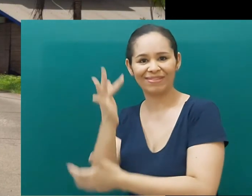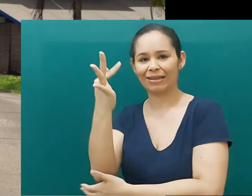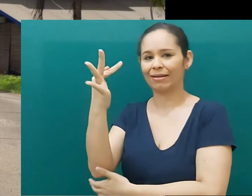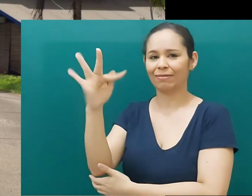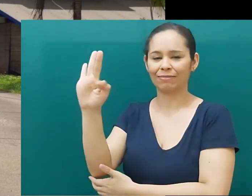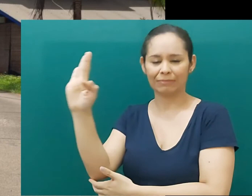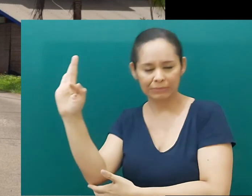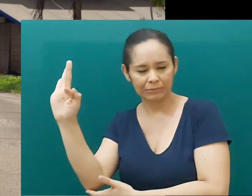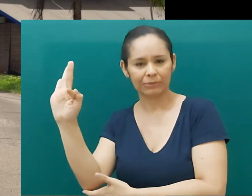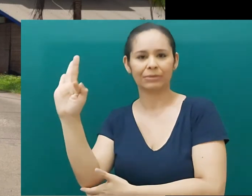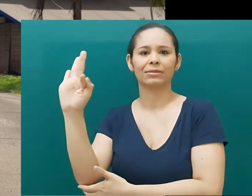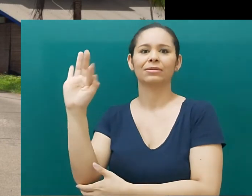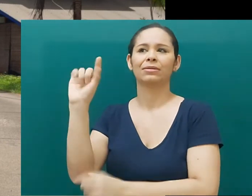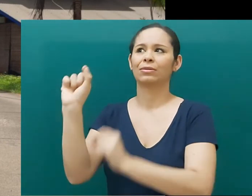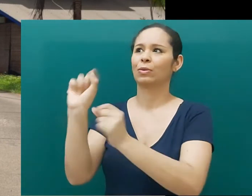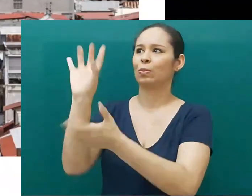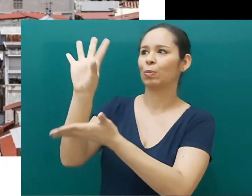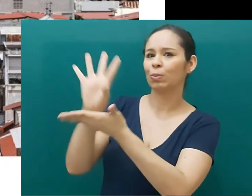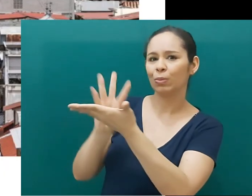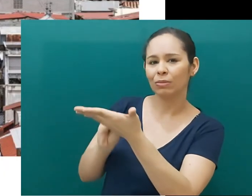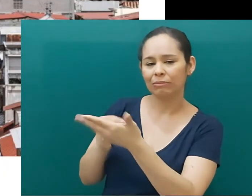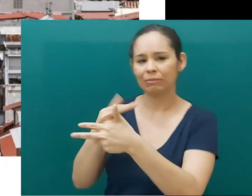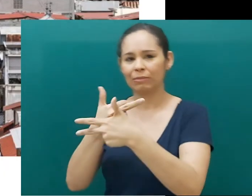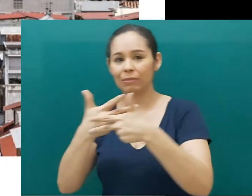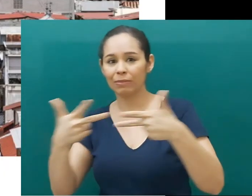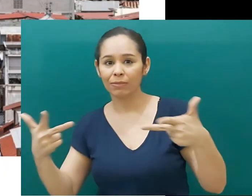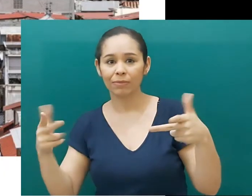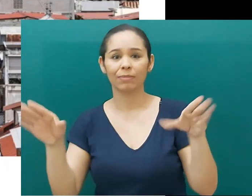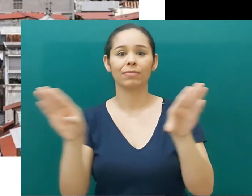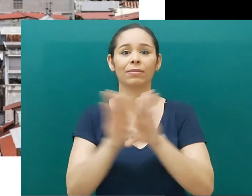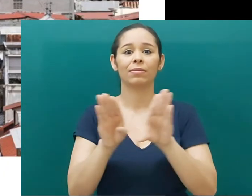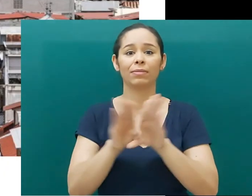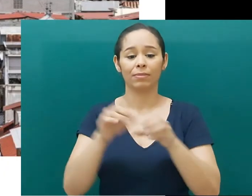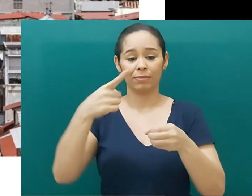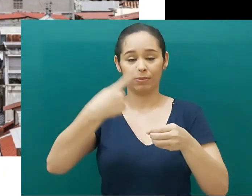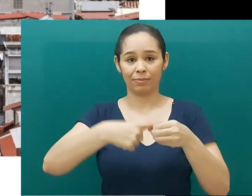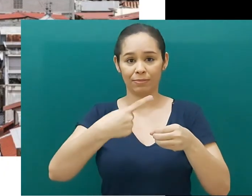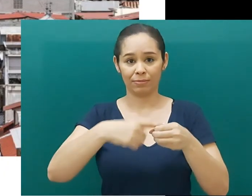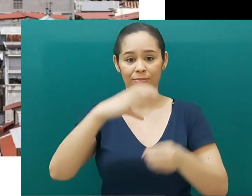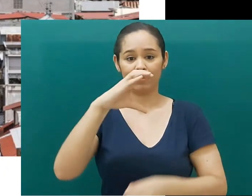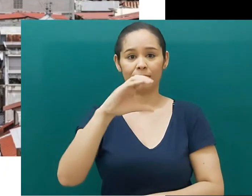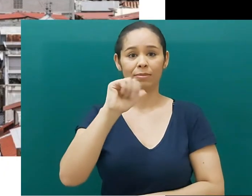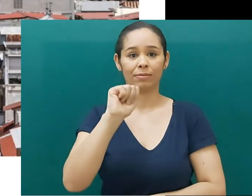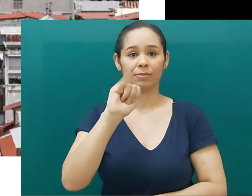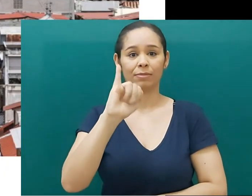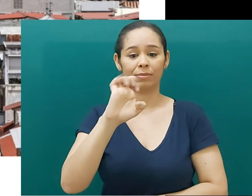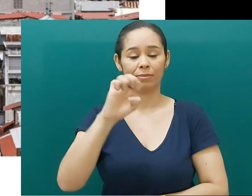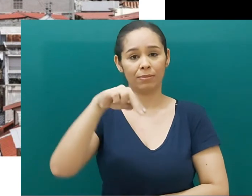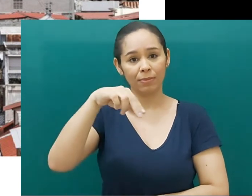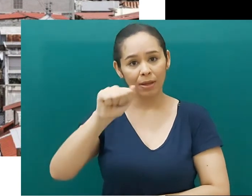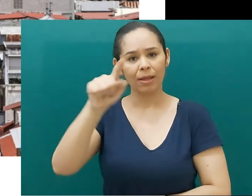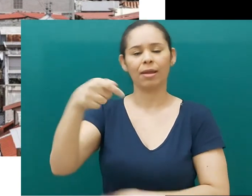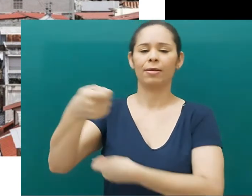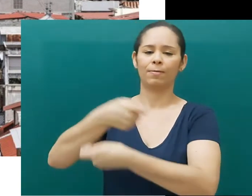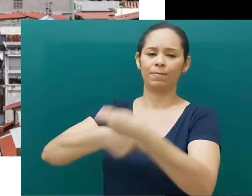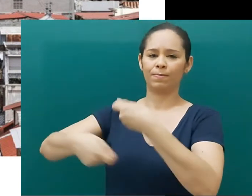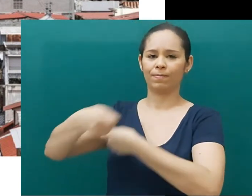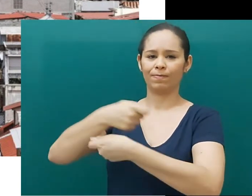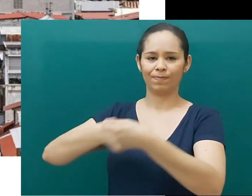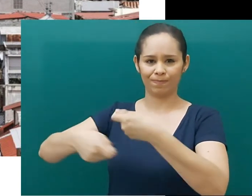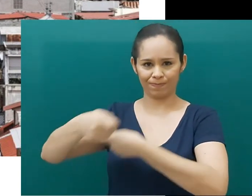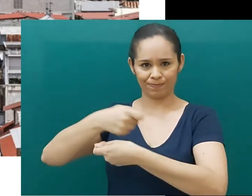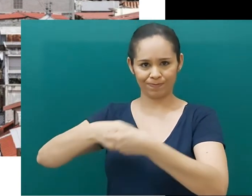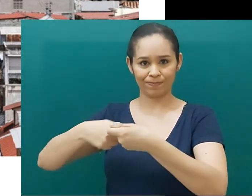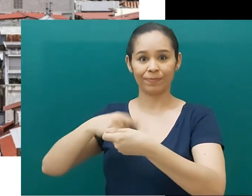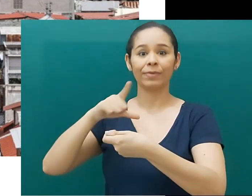da França, né, da arquitetura francesa. A cidade de Cayena é uma cidade administrativa, ela é